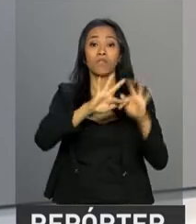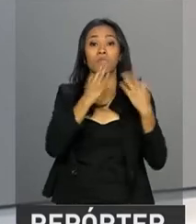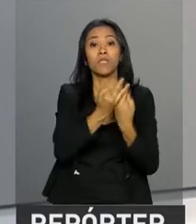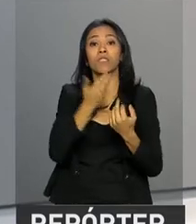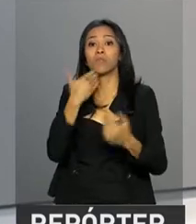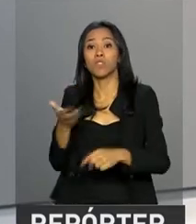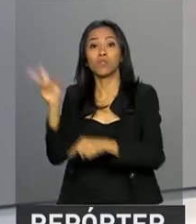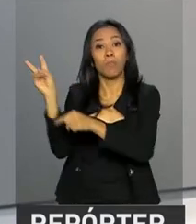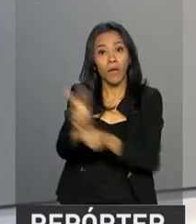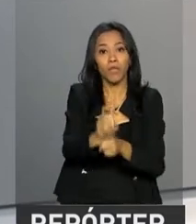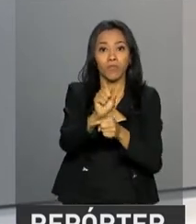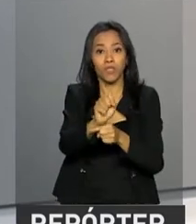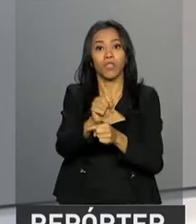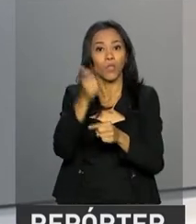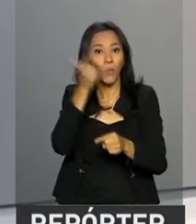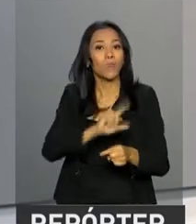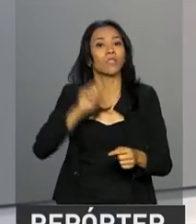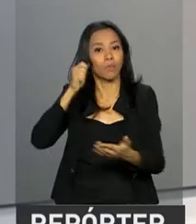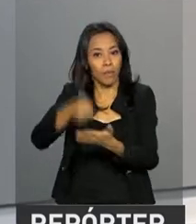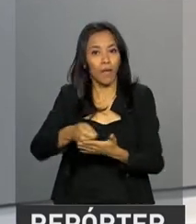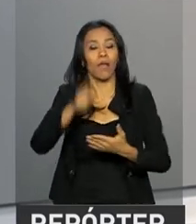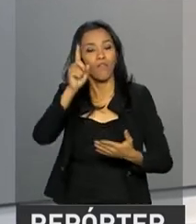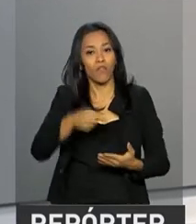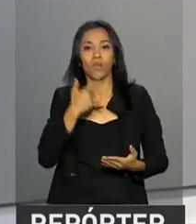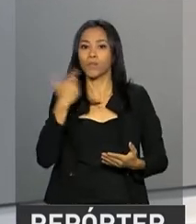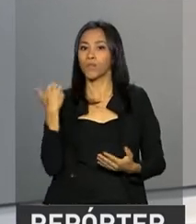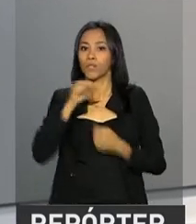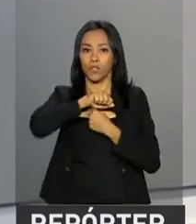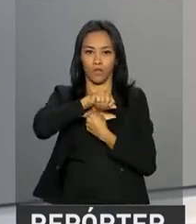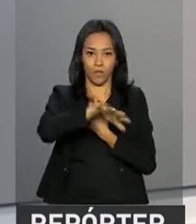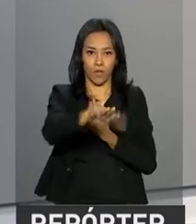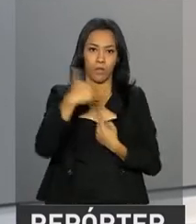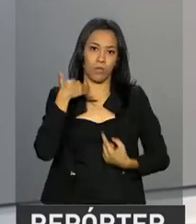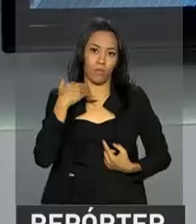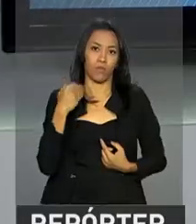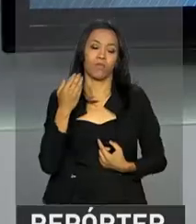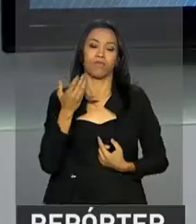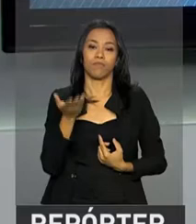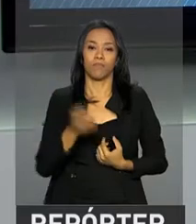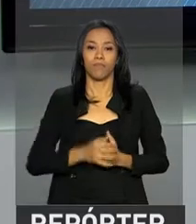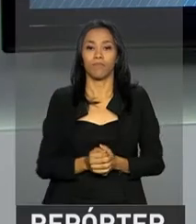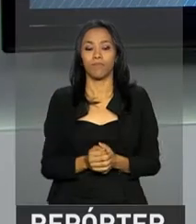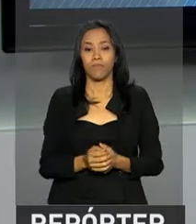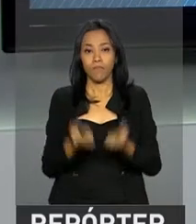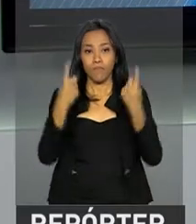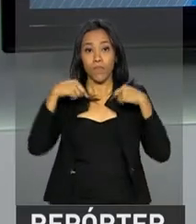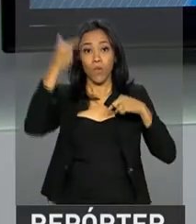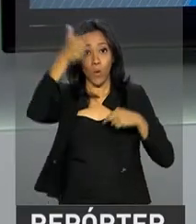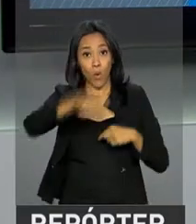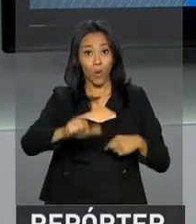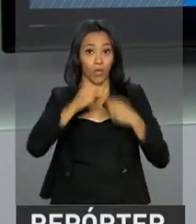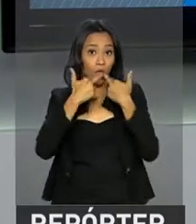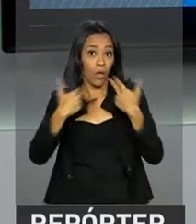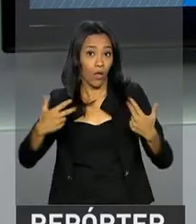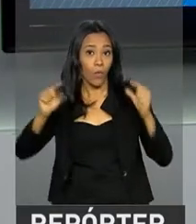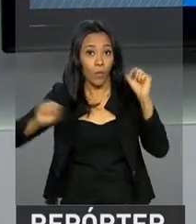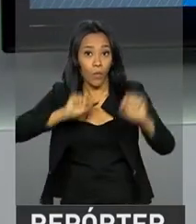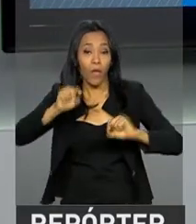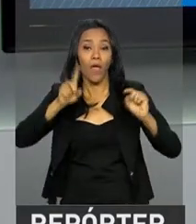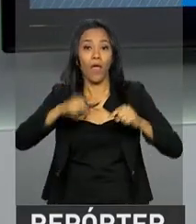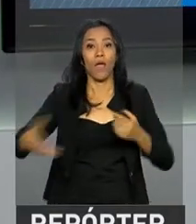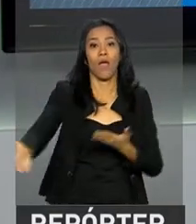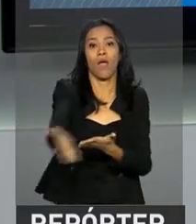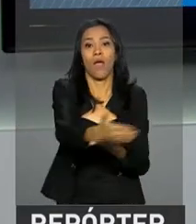o relatório de estabilidade financeira divulgado esta semana pelo banco central outra notícia boa é a arrecadação do governo